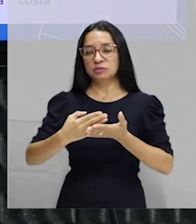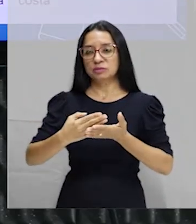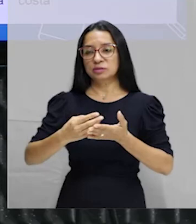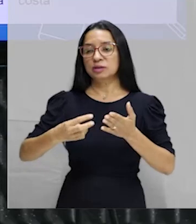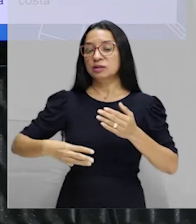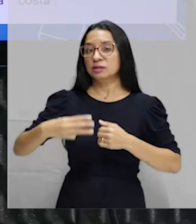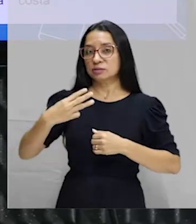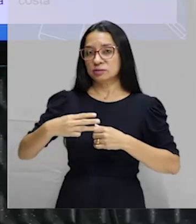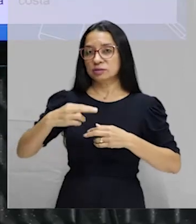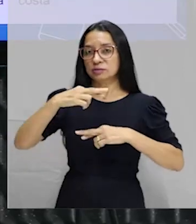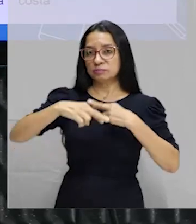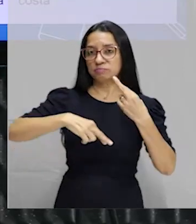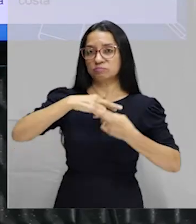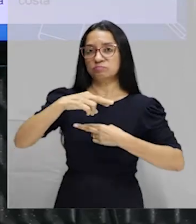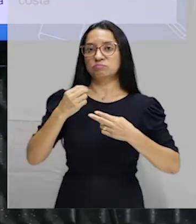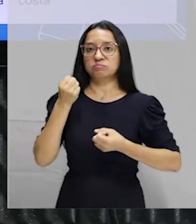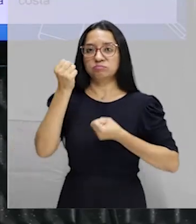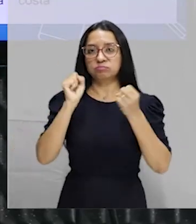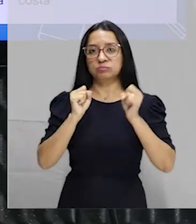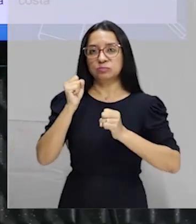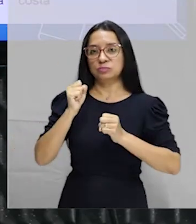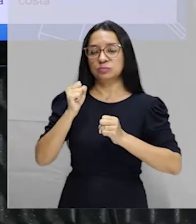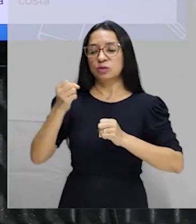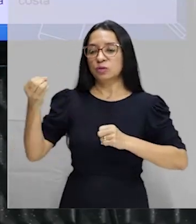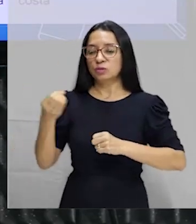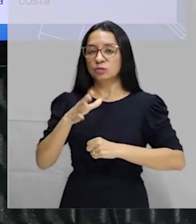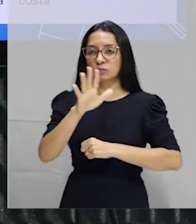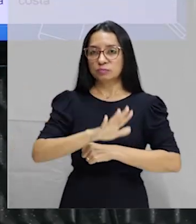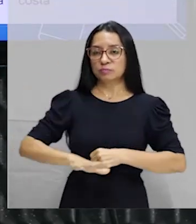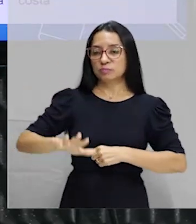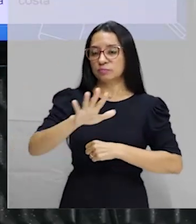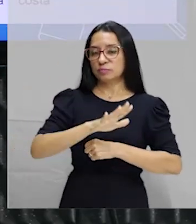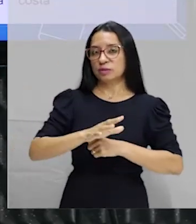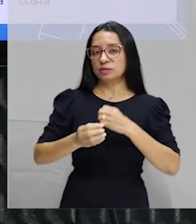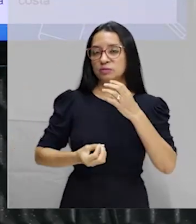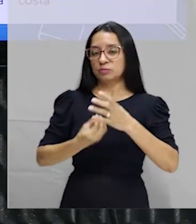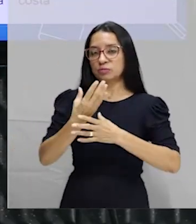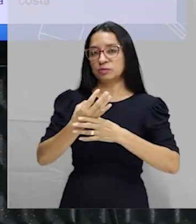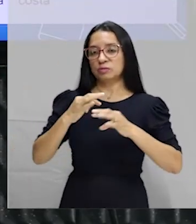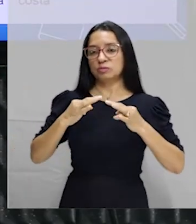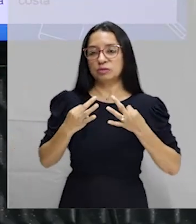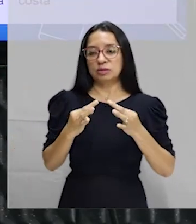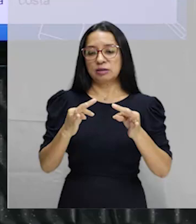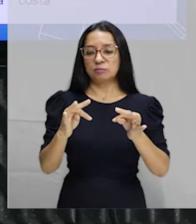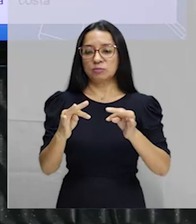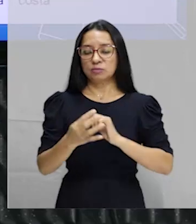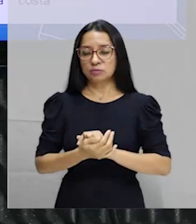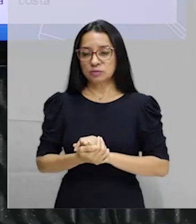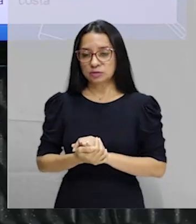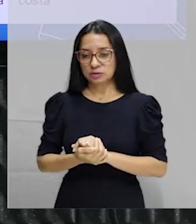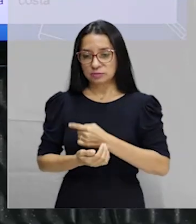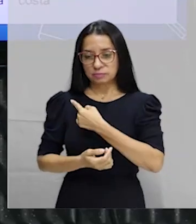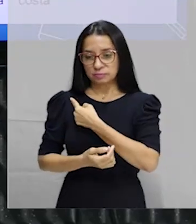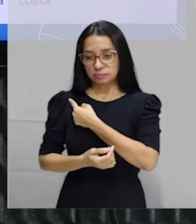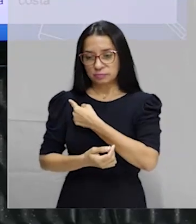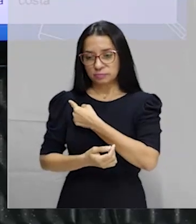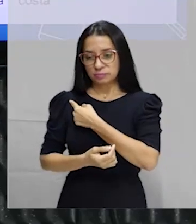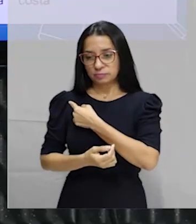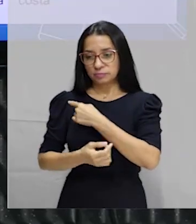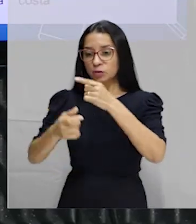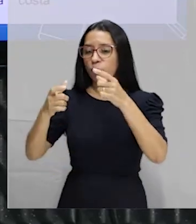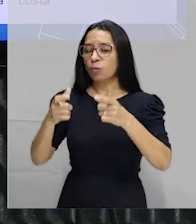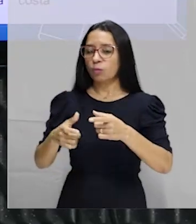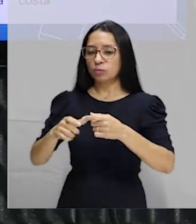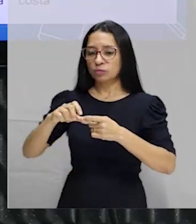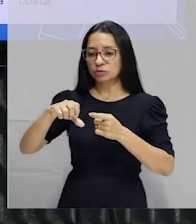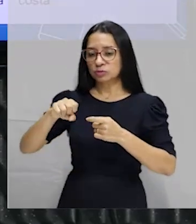revolução industrial aí, uma nova área de produção de tecnologia de ponta que vai ficar a sul-sudoeste da costa